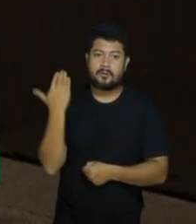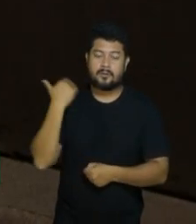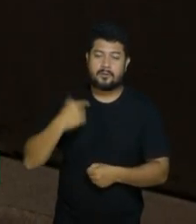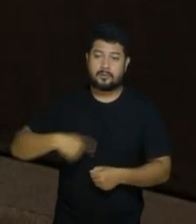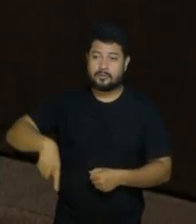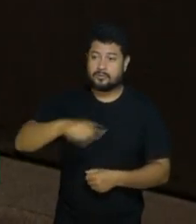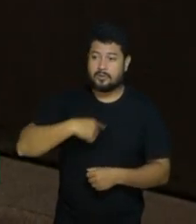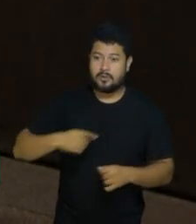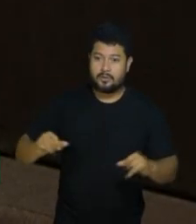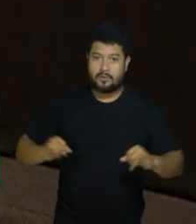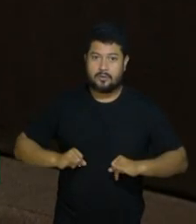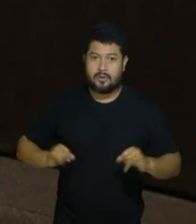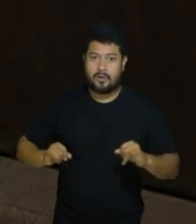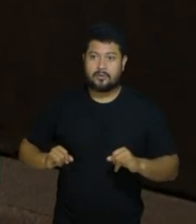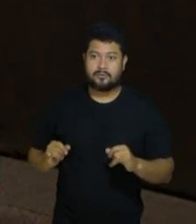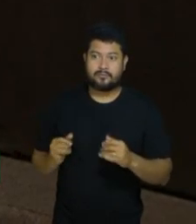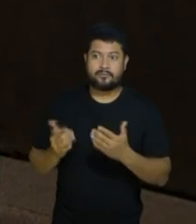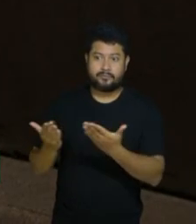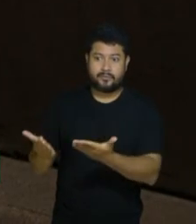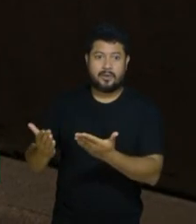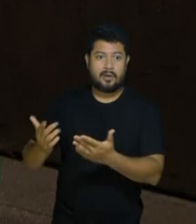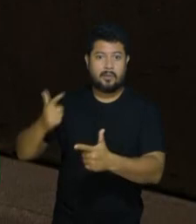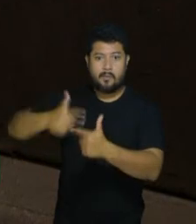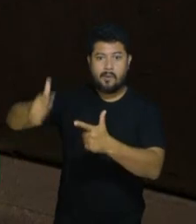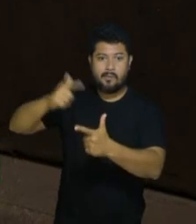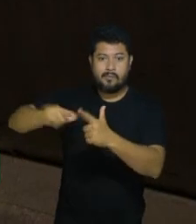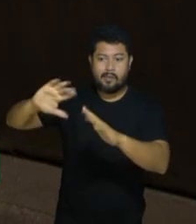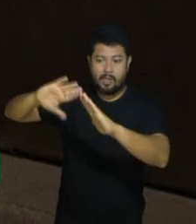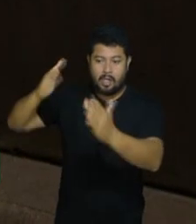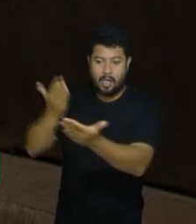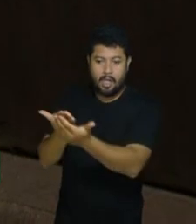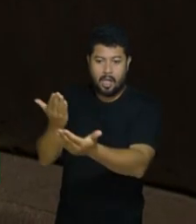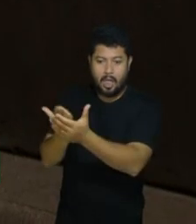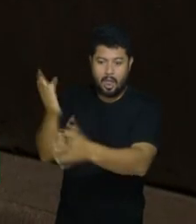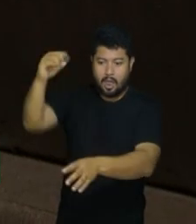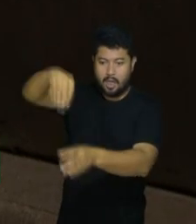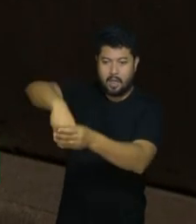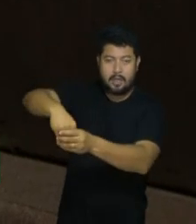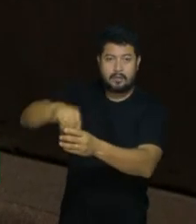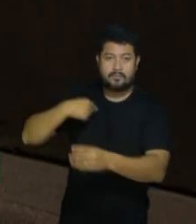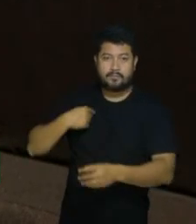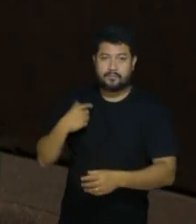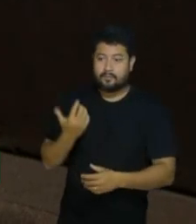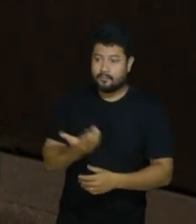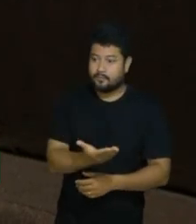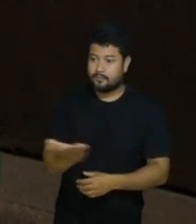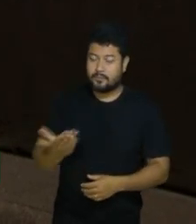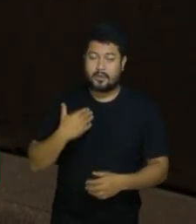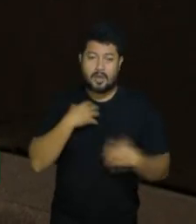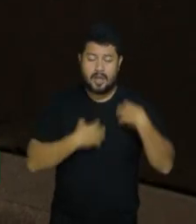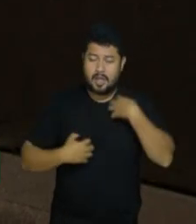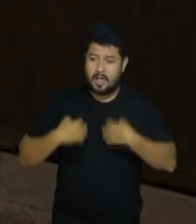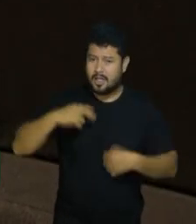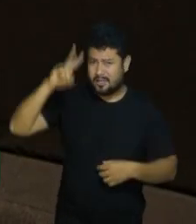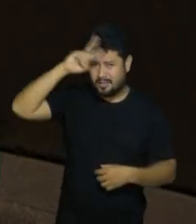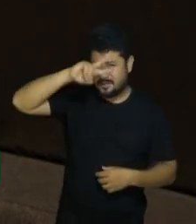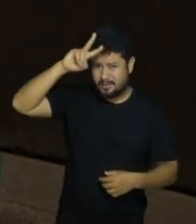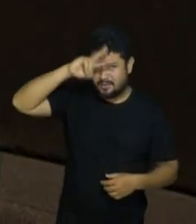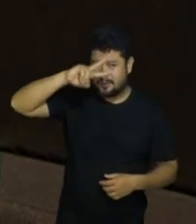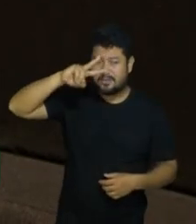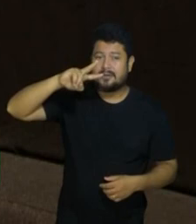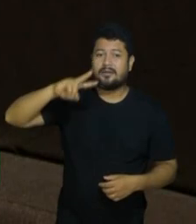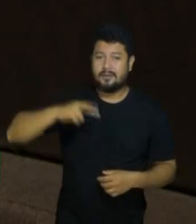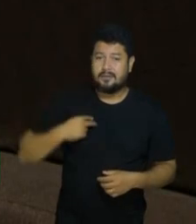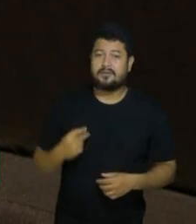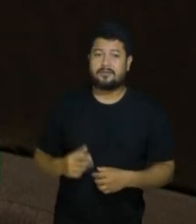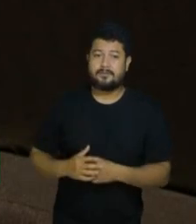os ataques nas escolas, se vê desesperada, como cada um de vocês, na